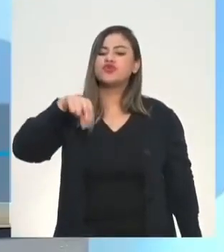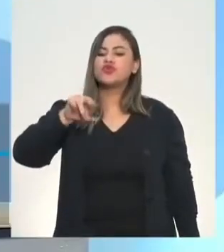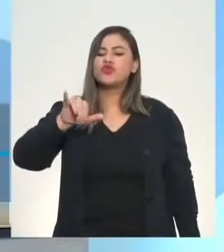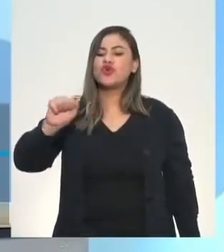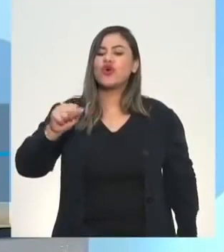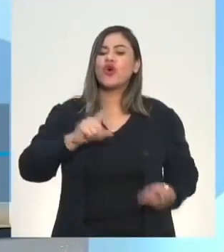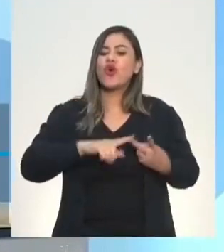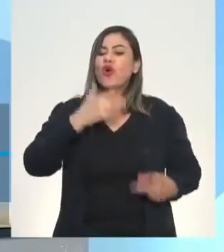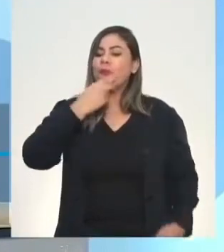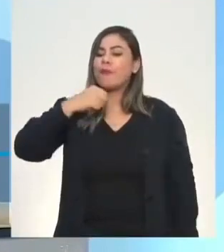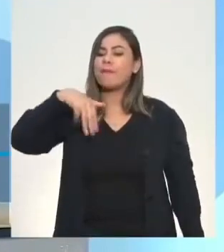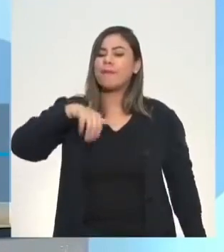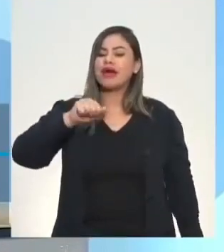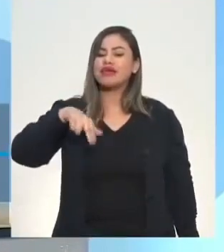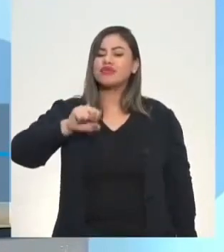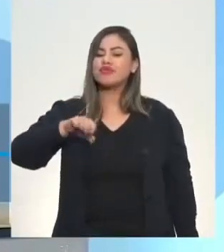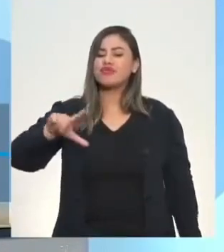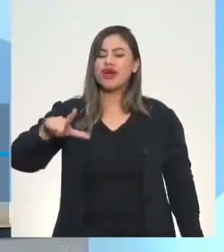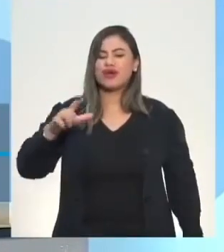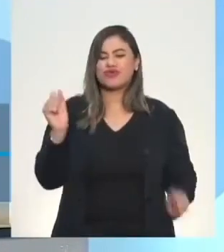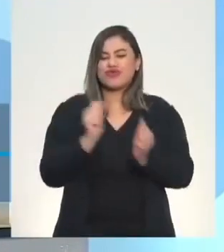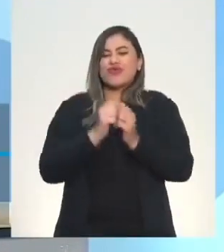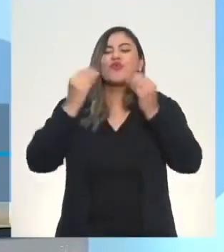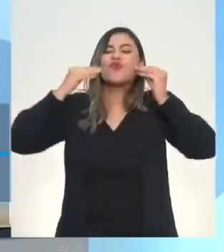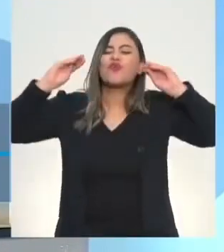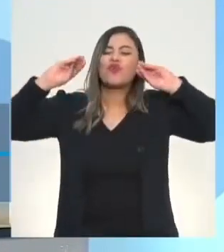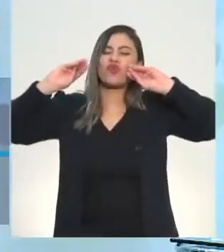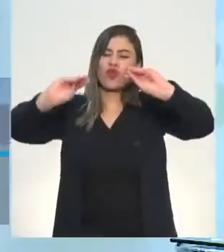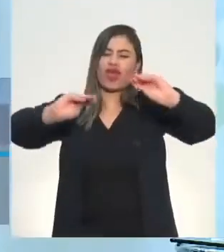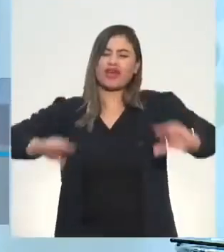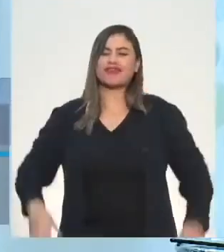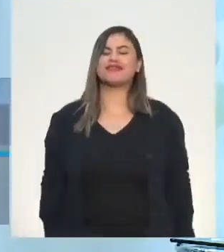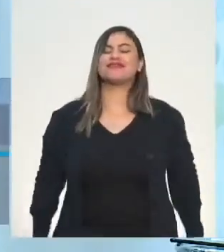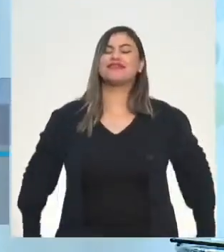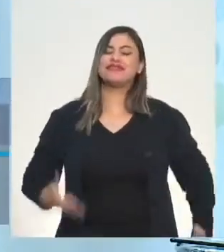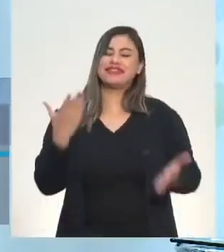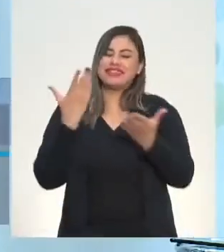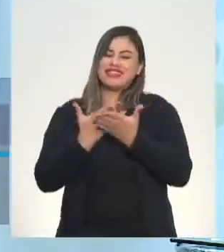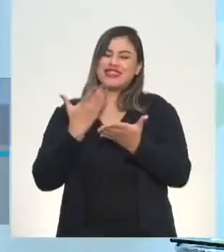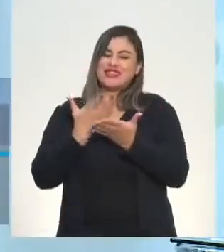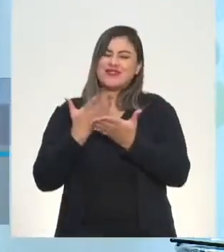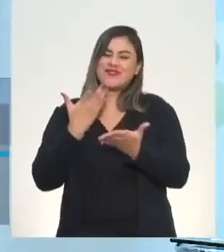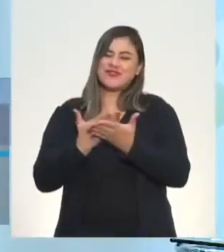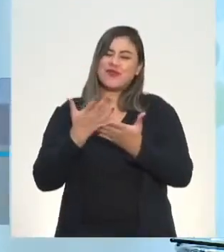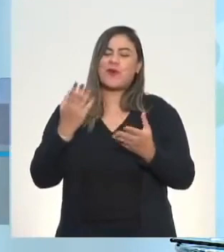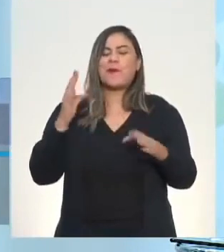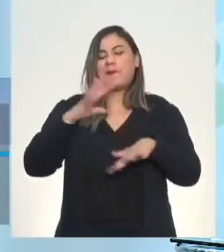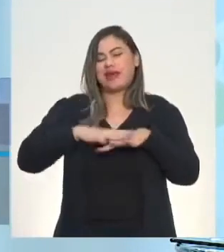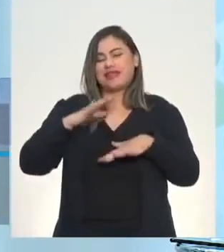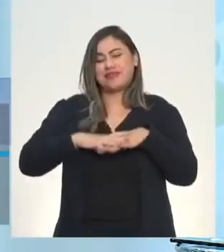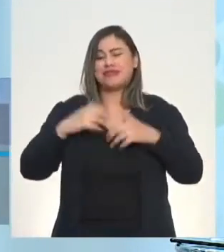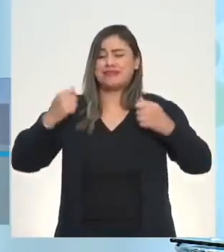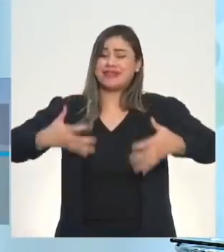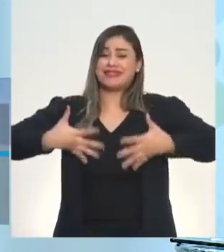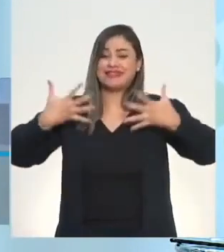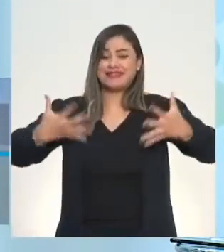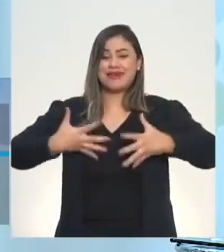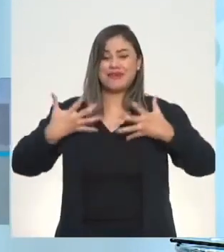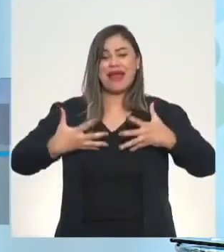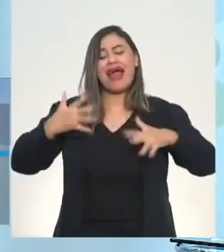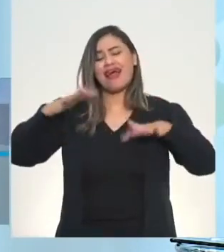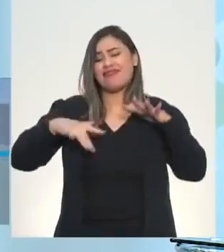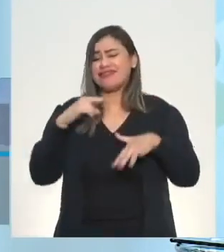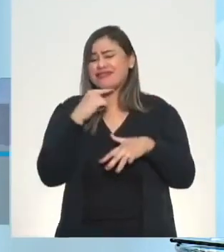professor Manuel, estão sempre aqui conosco. Um É beijo pra verdade, vocês. a aula de matemática tem que ser legal, né? Às vezes a gente não consegue, mas